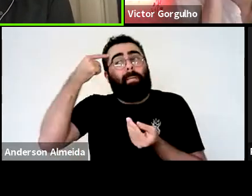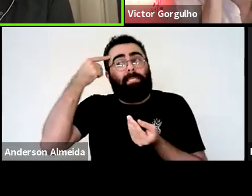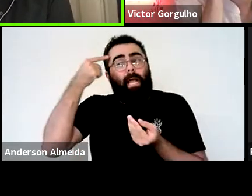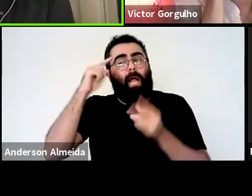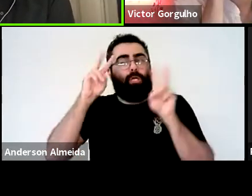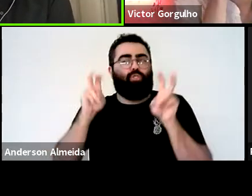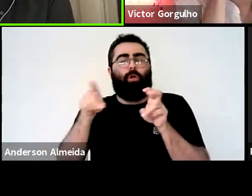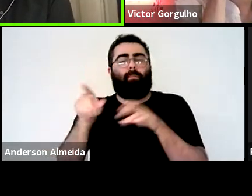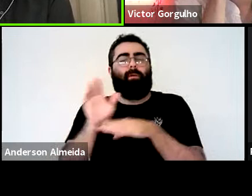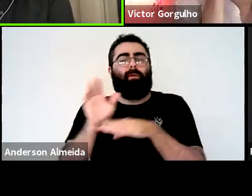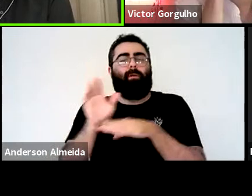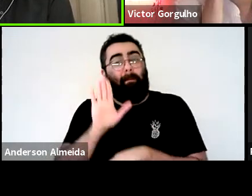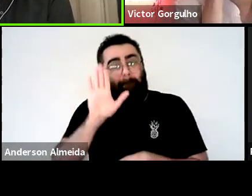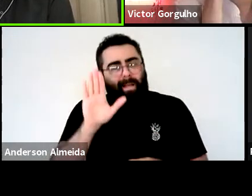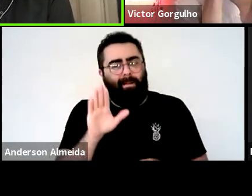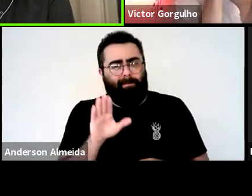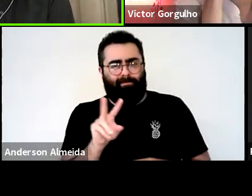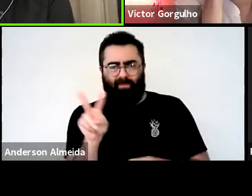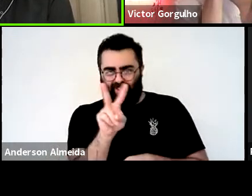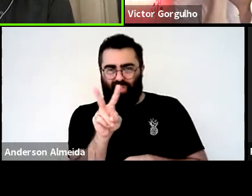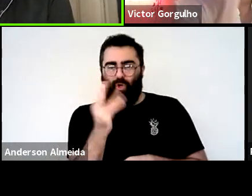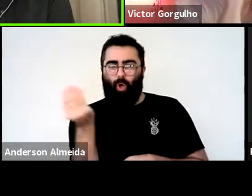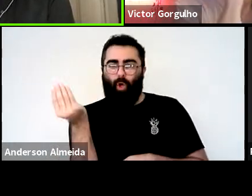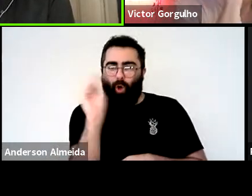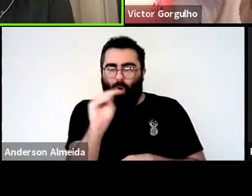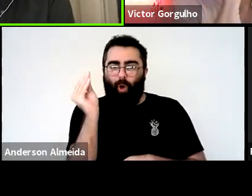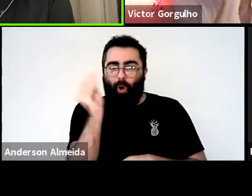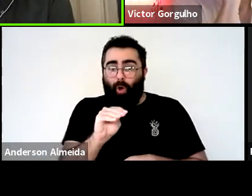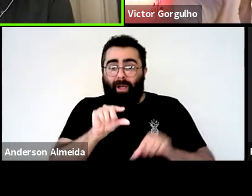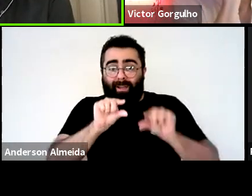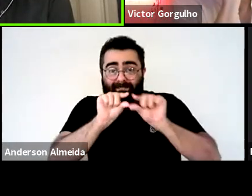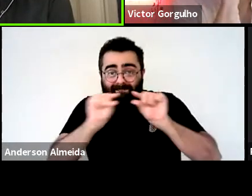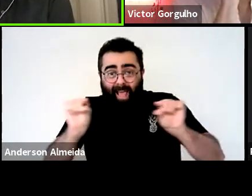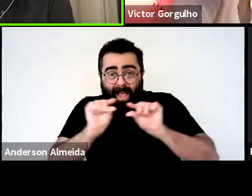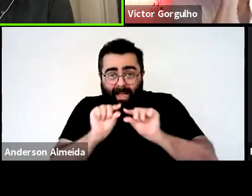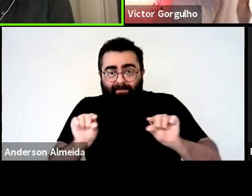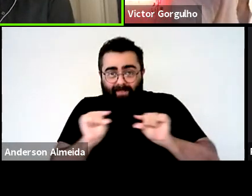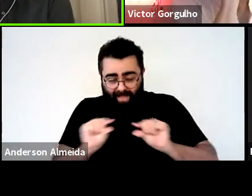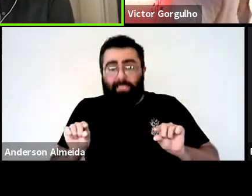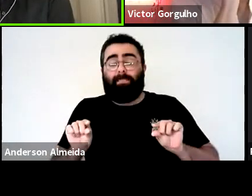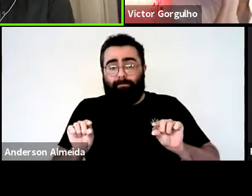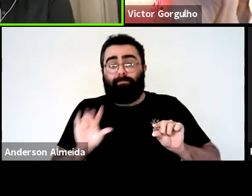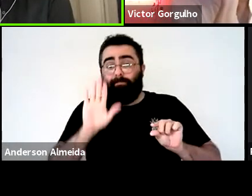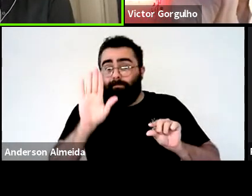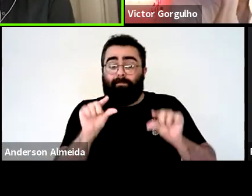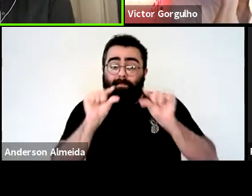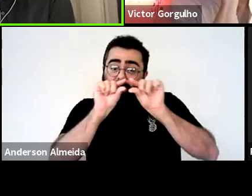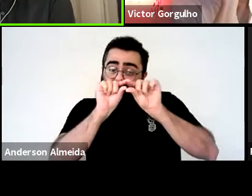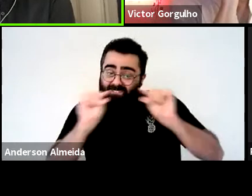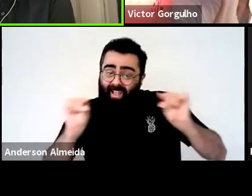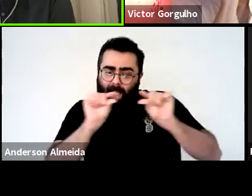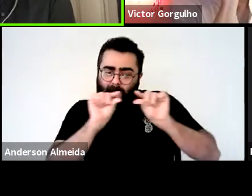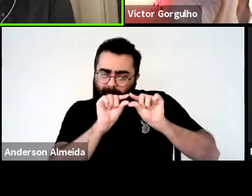Mas essas frases que vocês articulam são frases que ressoam de uma maneira